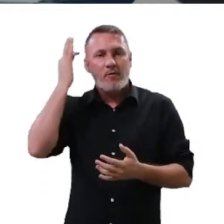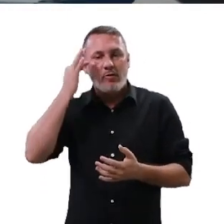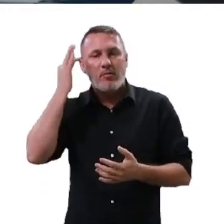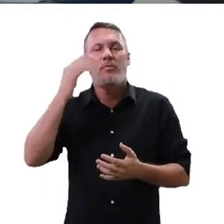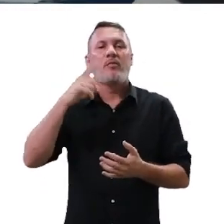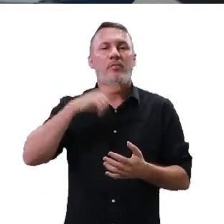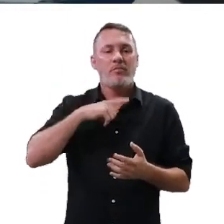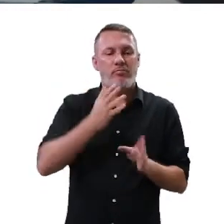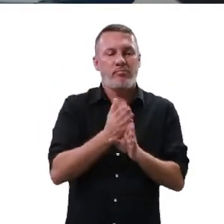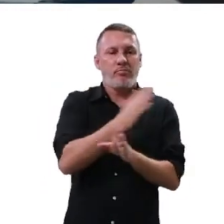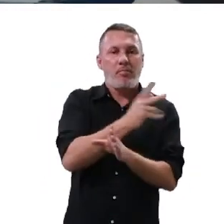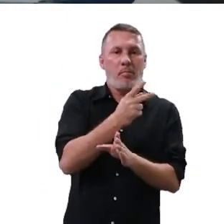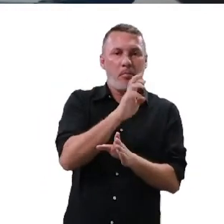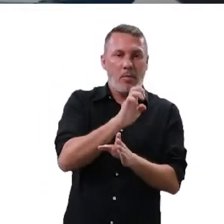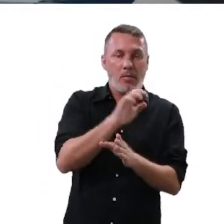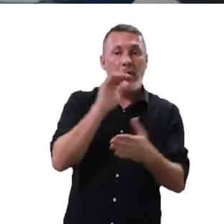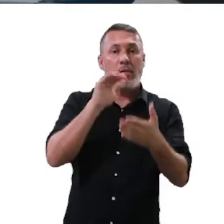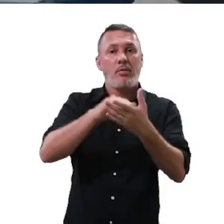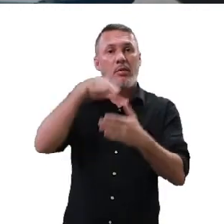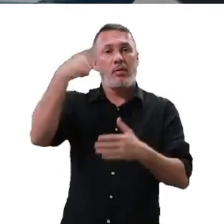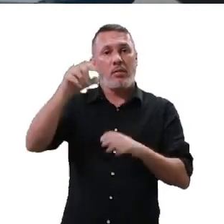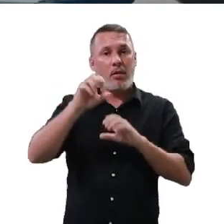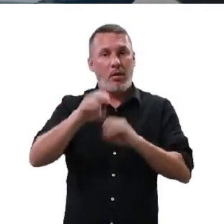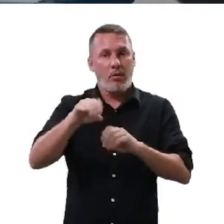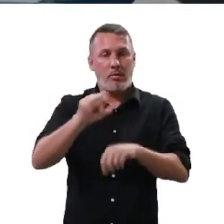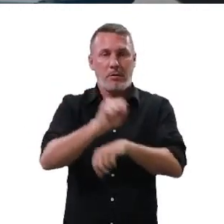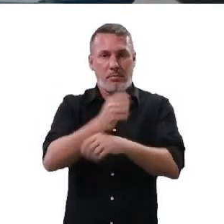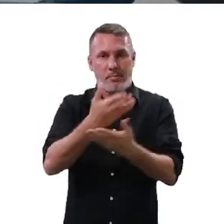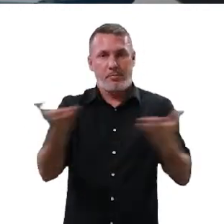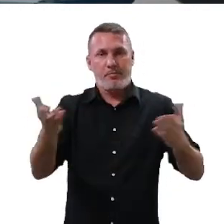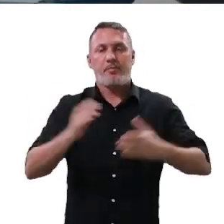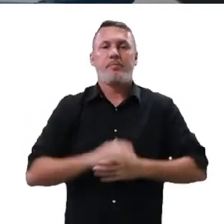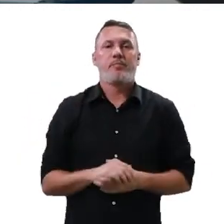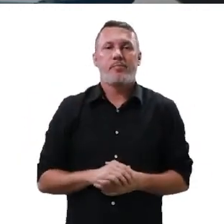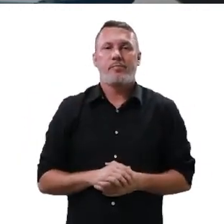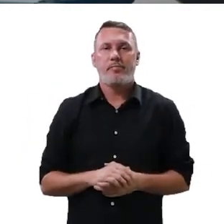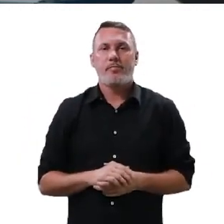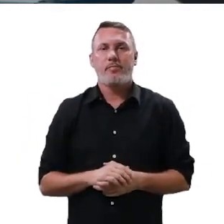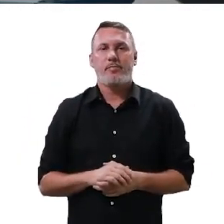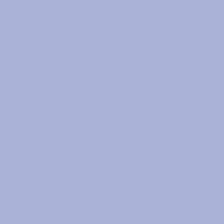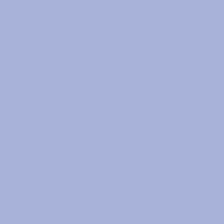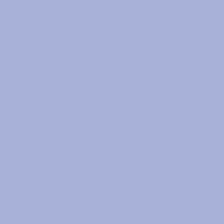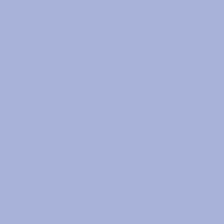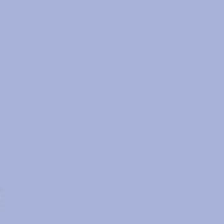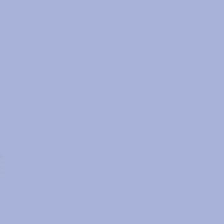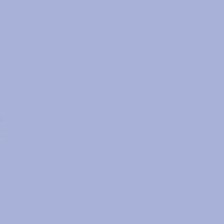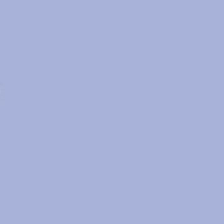nossa aula, né, encerrou falando sobre os filósofos pré-socráticos. Até a próxima aula, então.